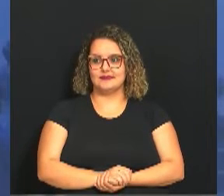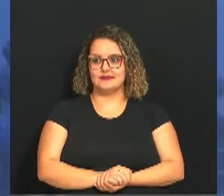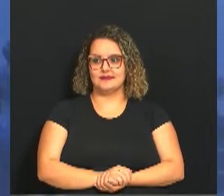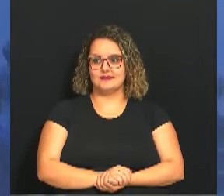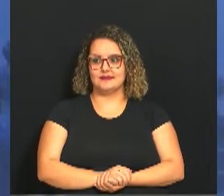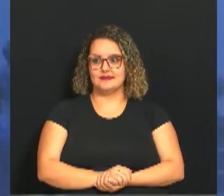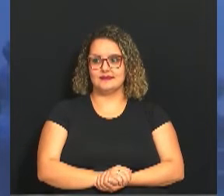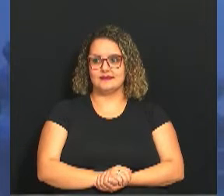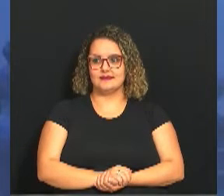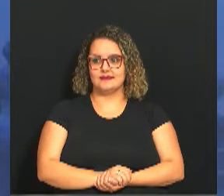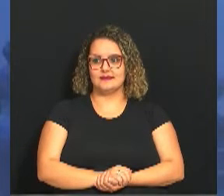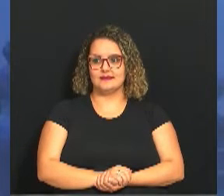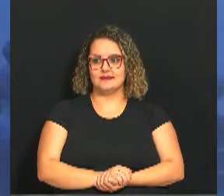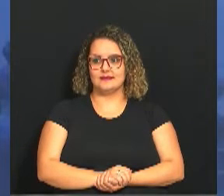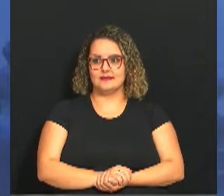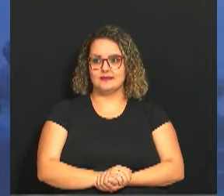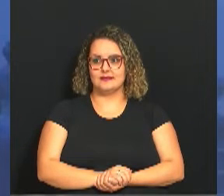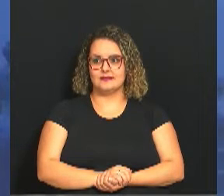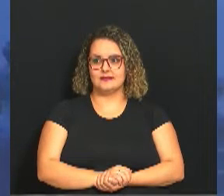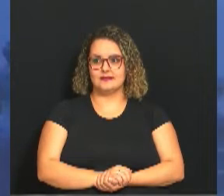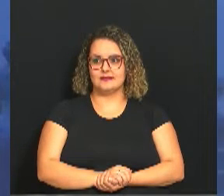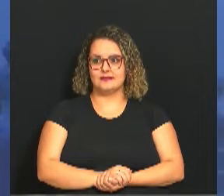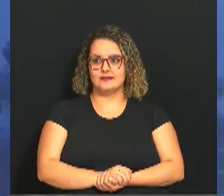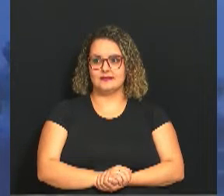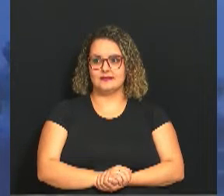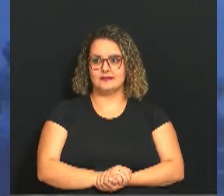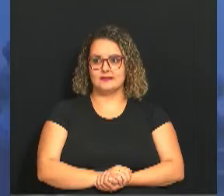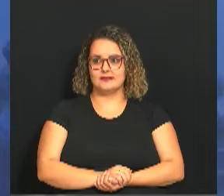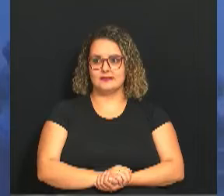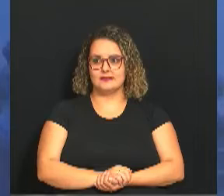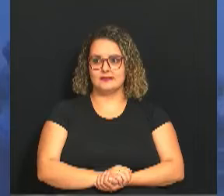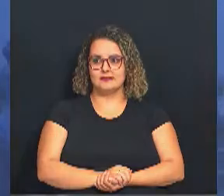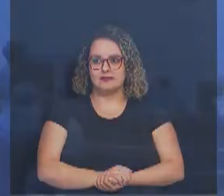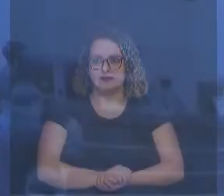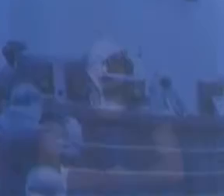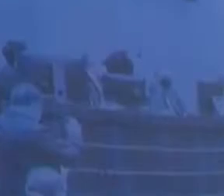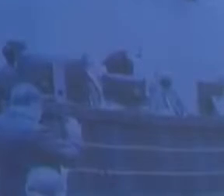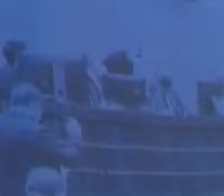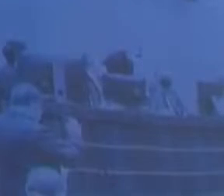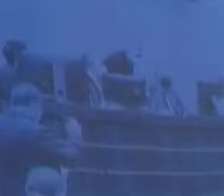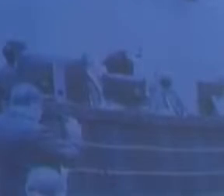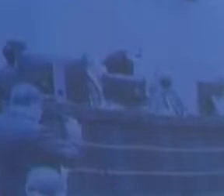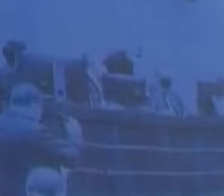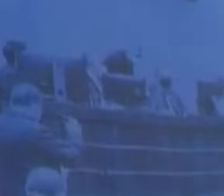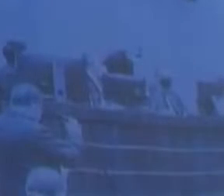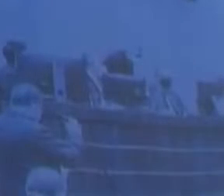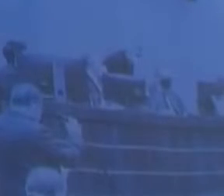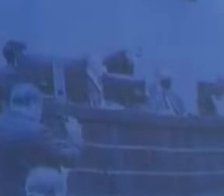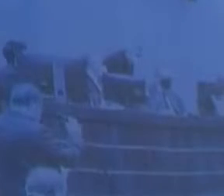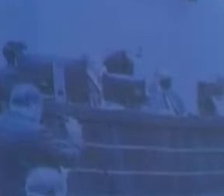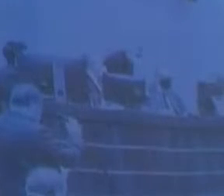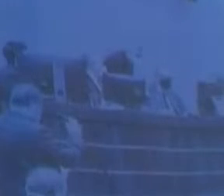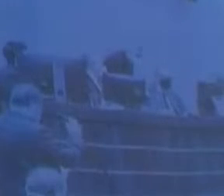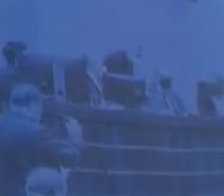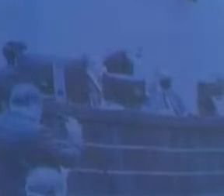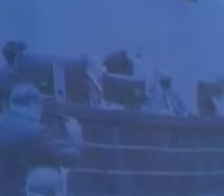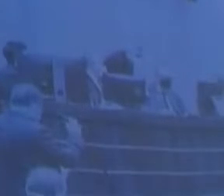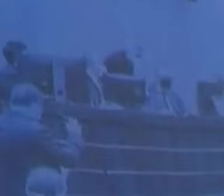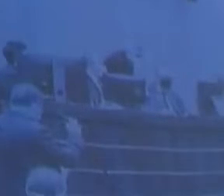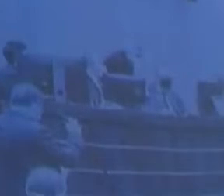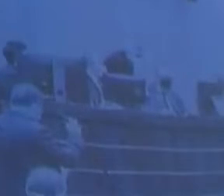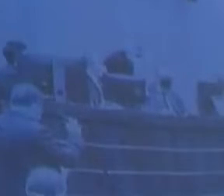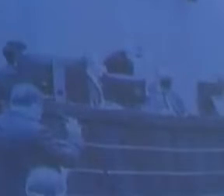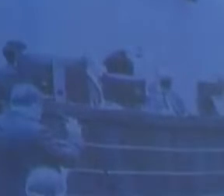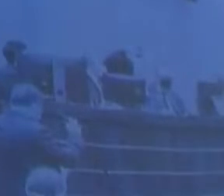Olá, Dalila, obrigado pela oportunidade. Olá a todos que estão assistindo. Rogério, obrigada